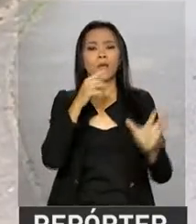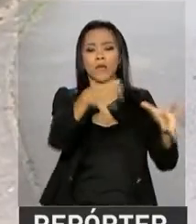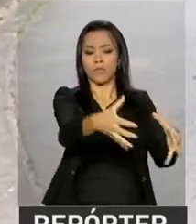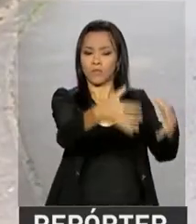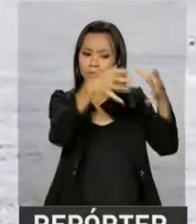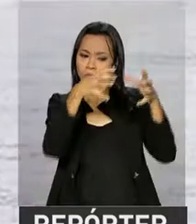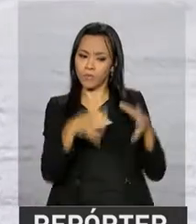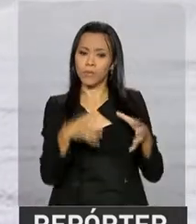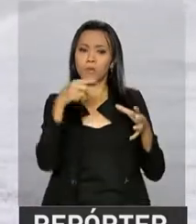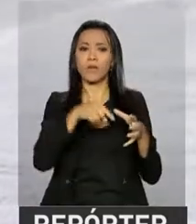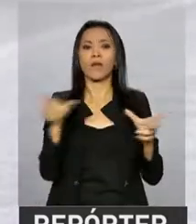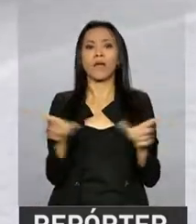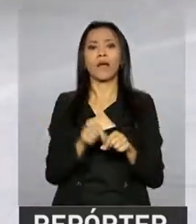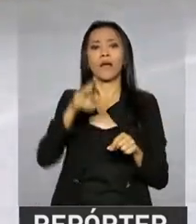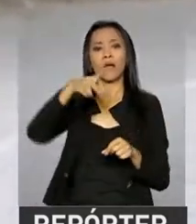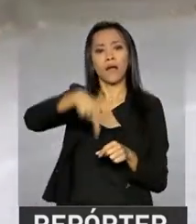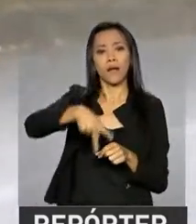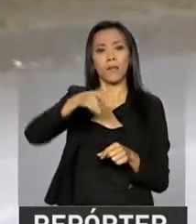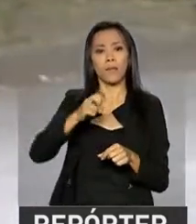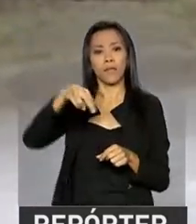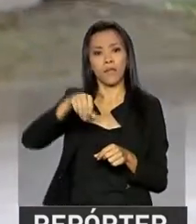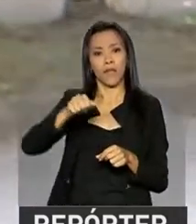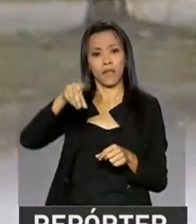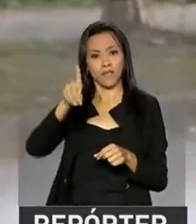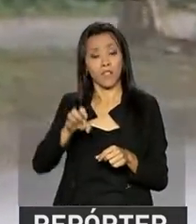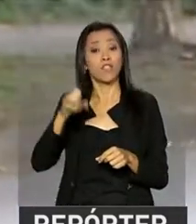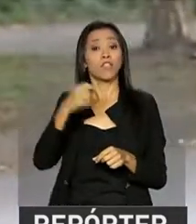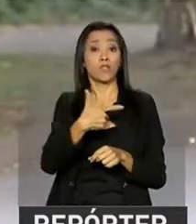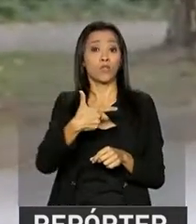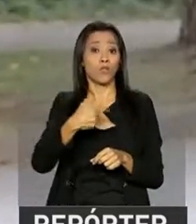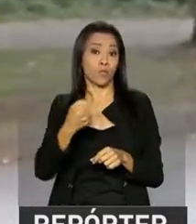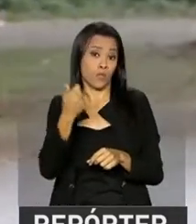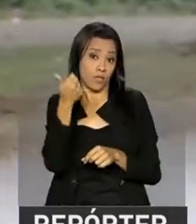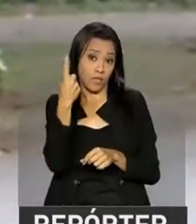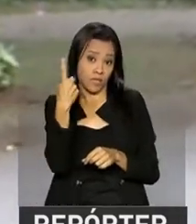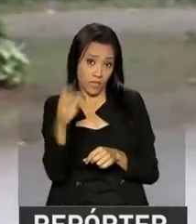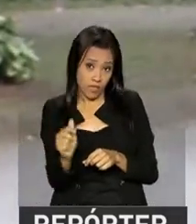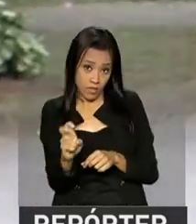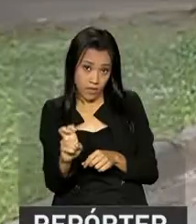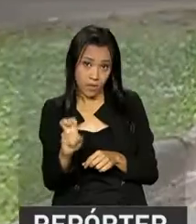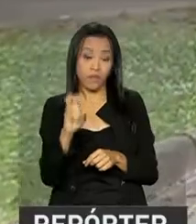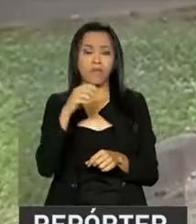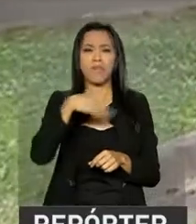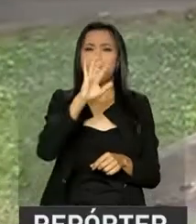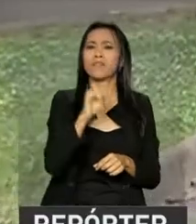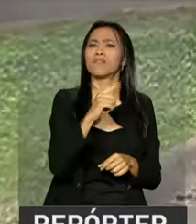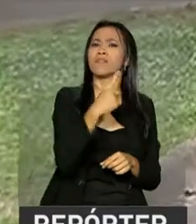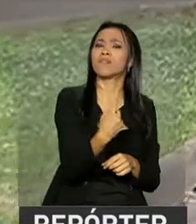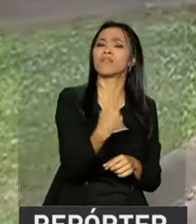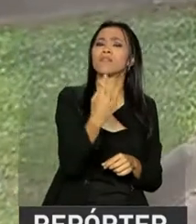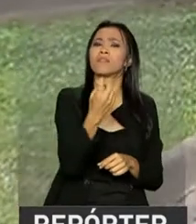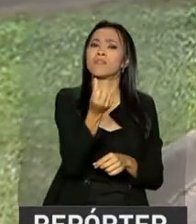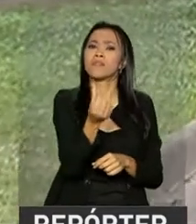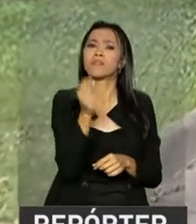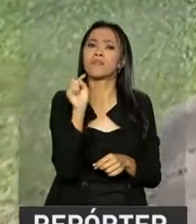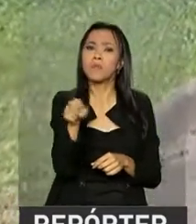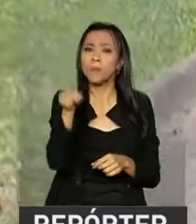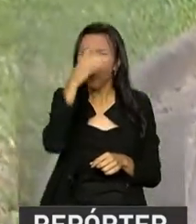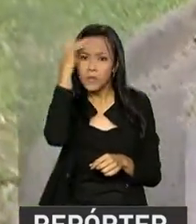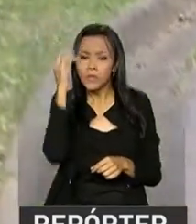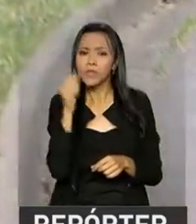domicílio desafinar de 2015 mais de 160 mil pessoas foram ouvidas e de início um dado chama atenção